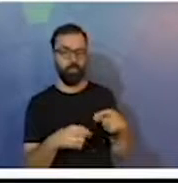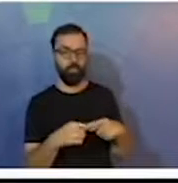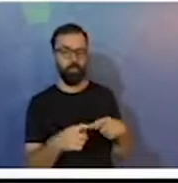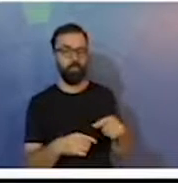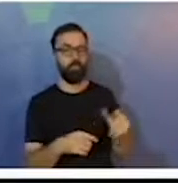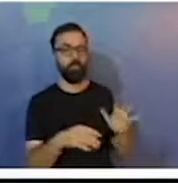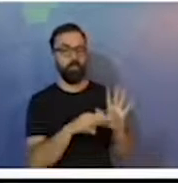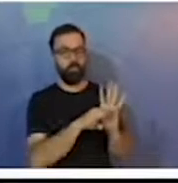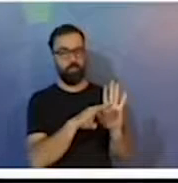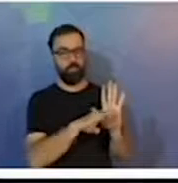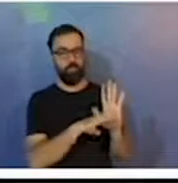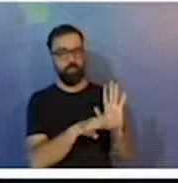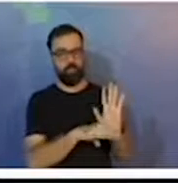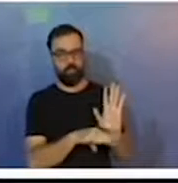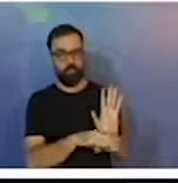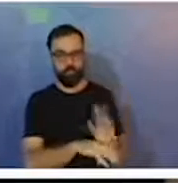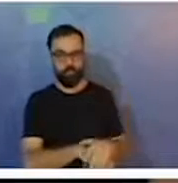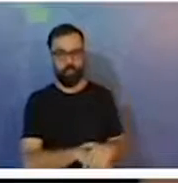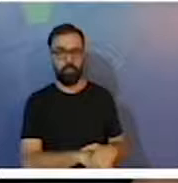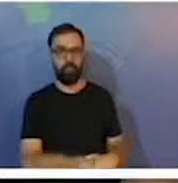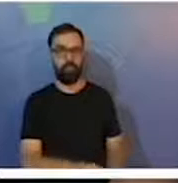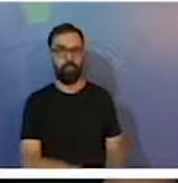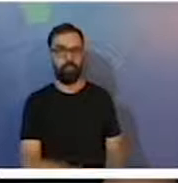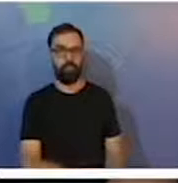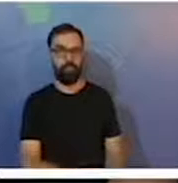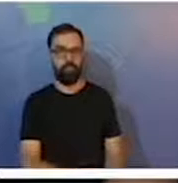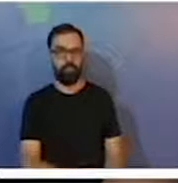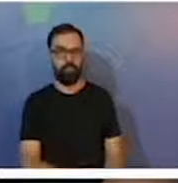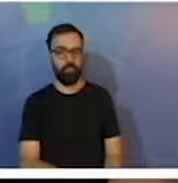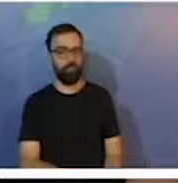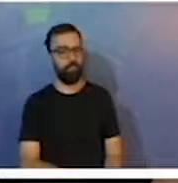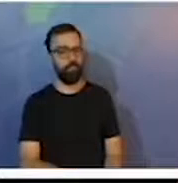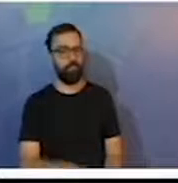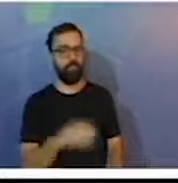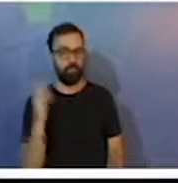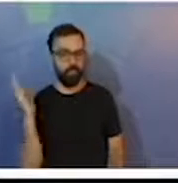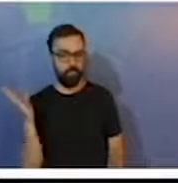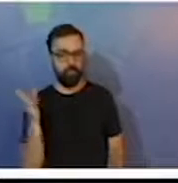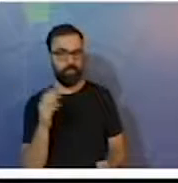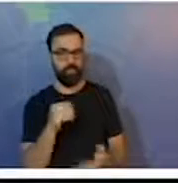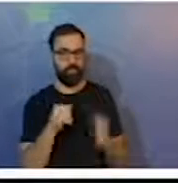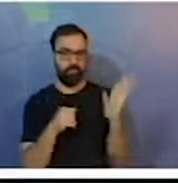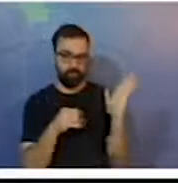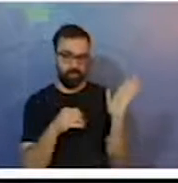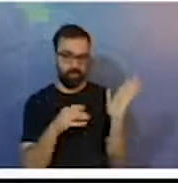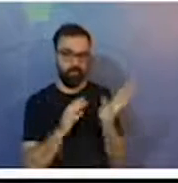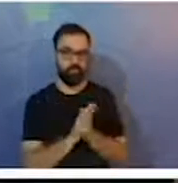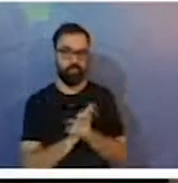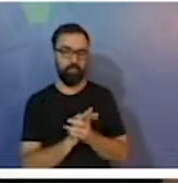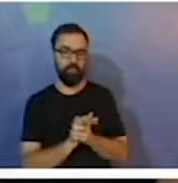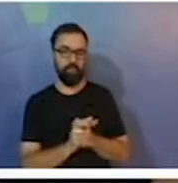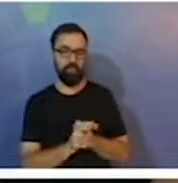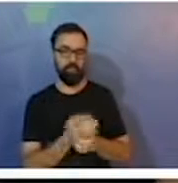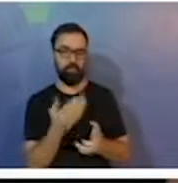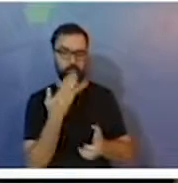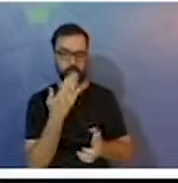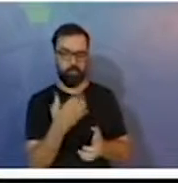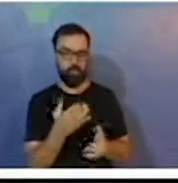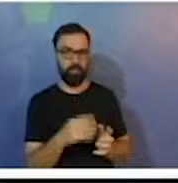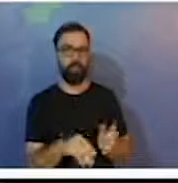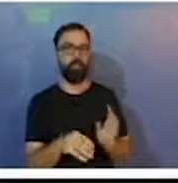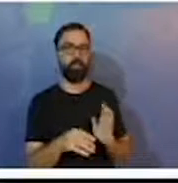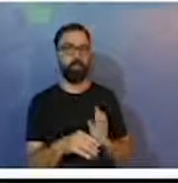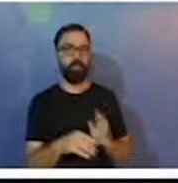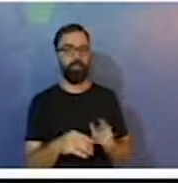de massa de modelar Olha só ingredientes e aqui ó ele pede agora